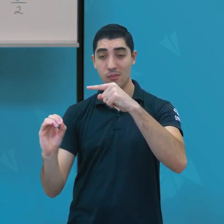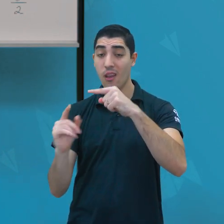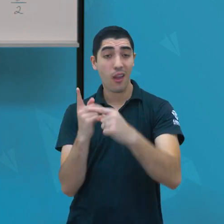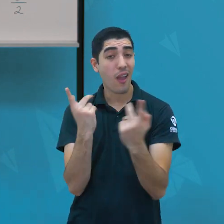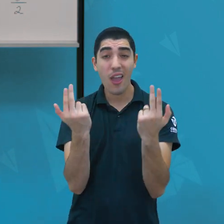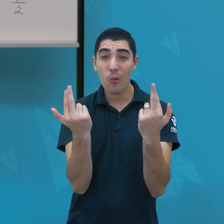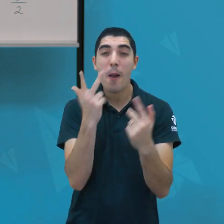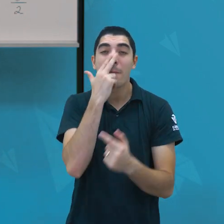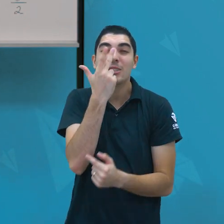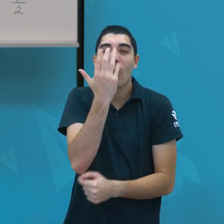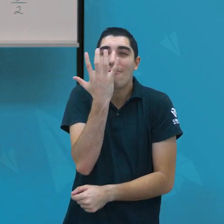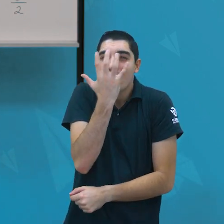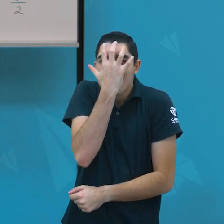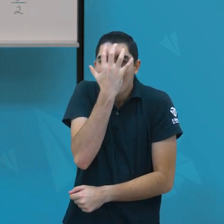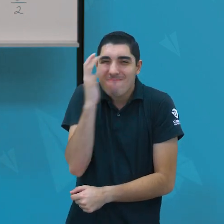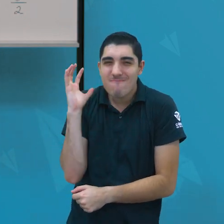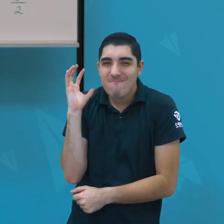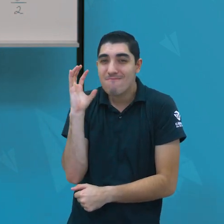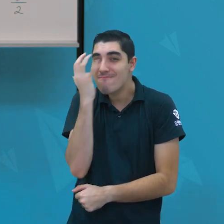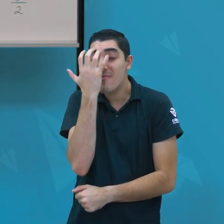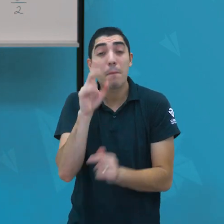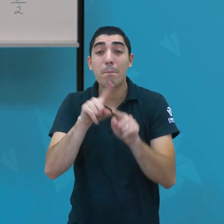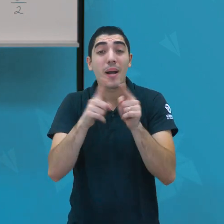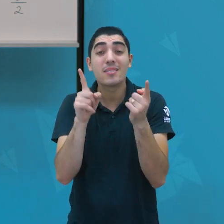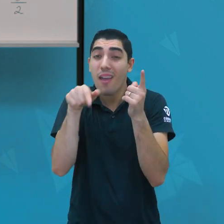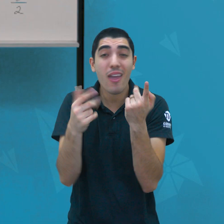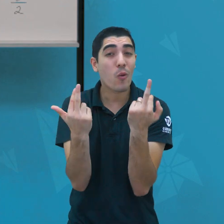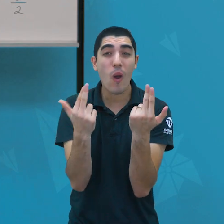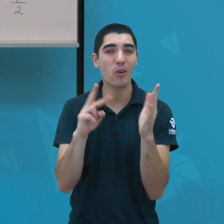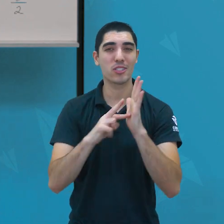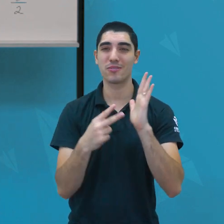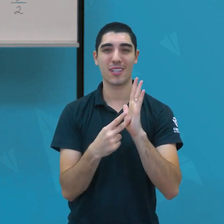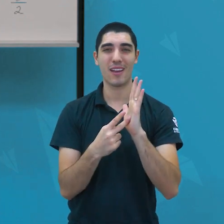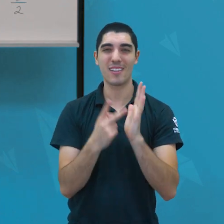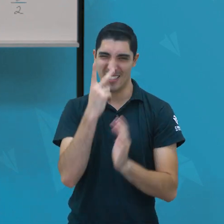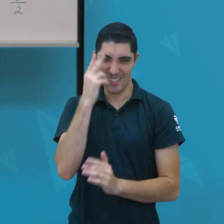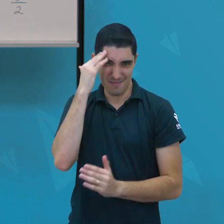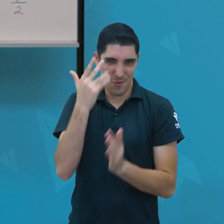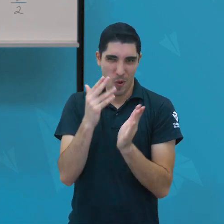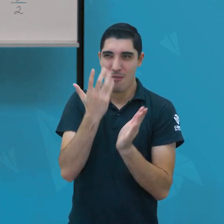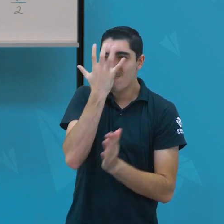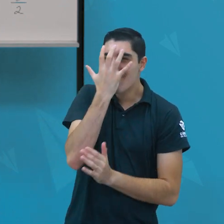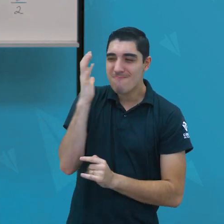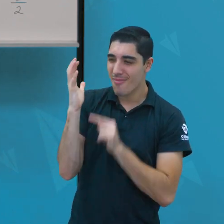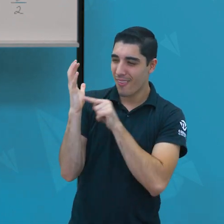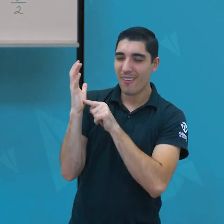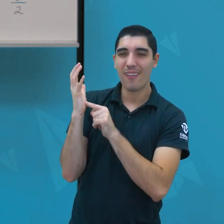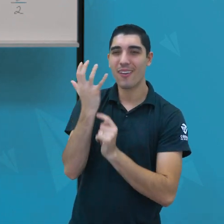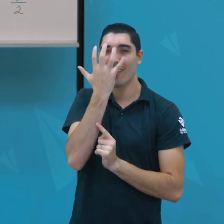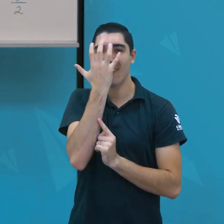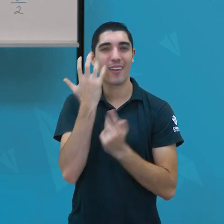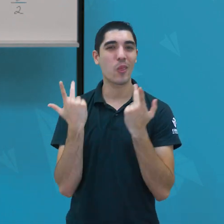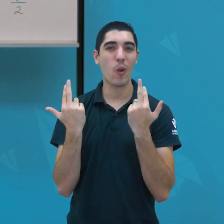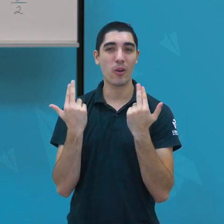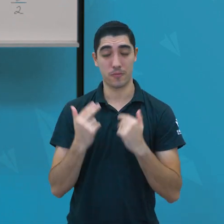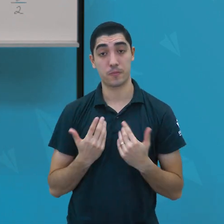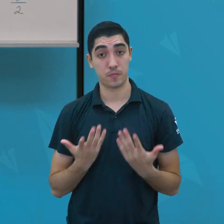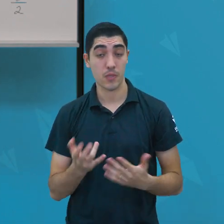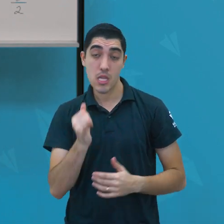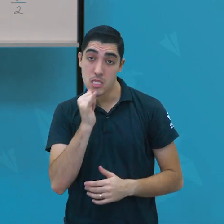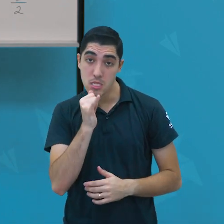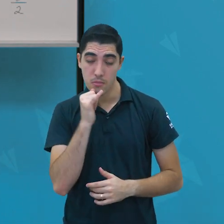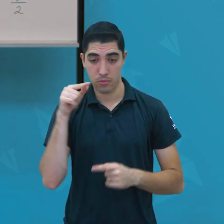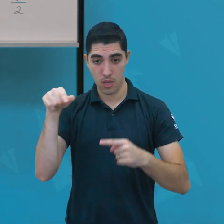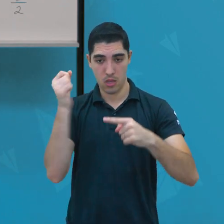tá? Como se elas estivessem mascaradas, mas representam a mesma coisa para a gente, a metade, tá? Então, ou